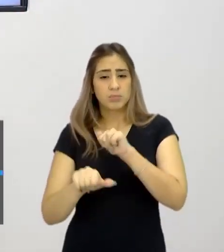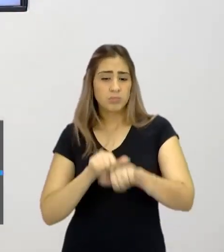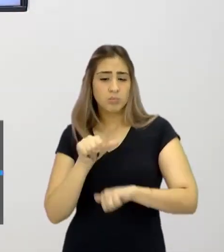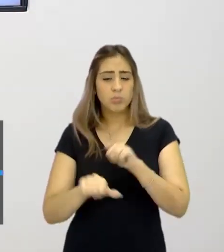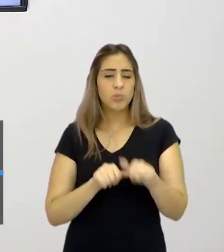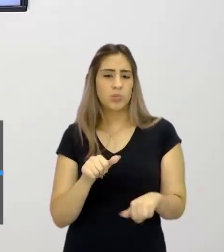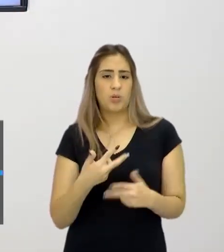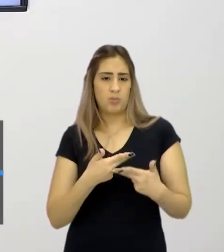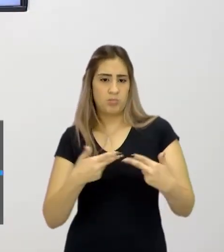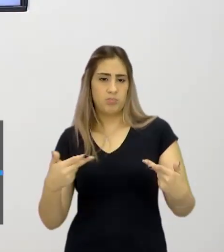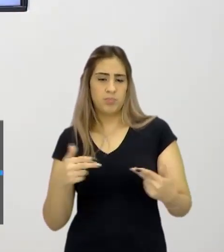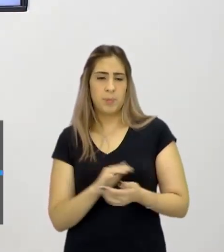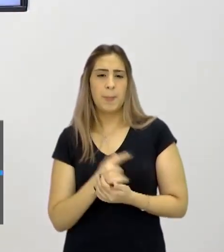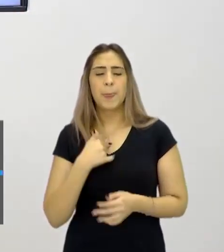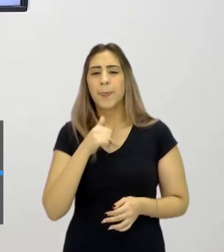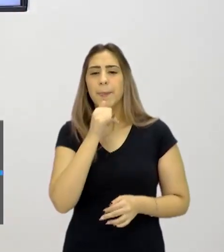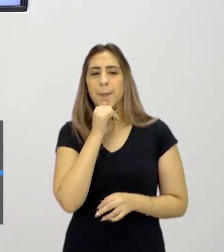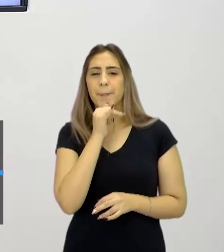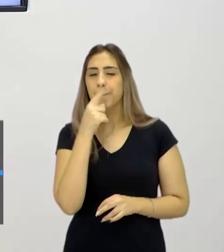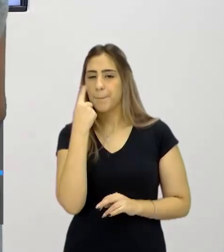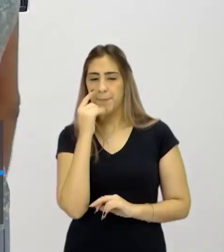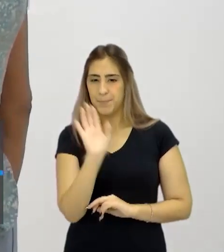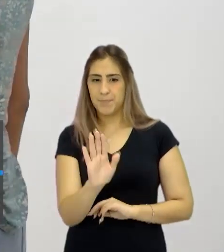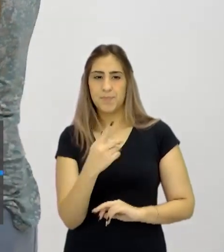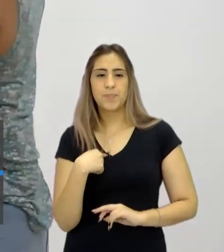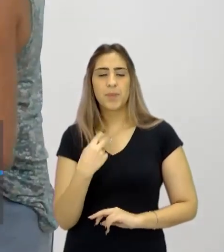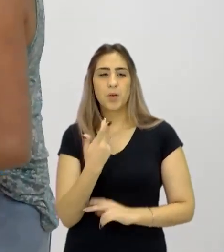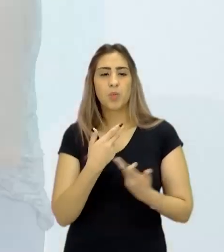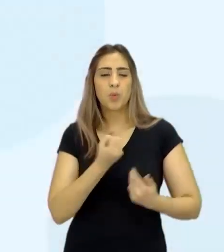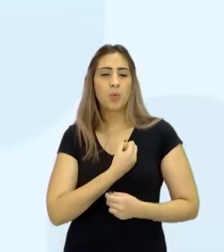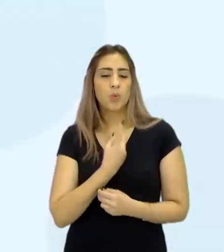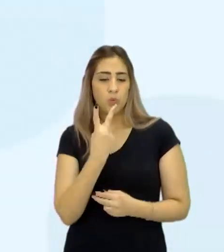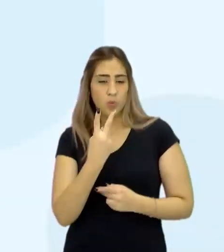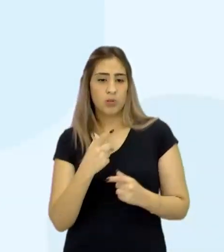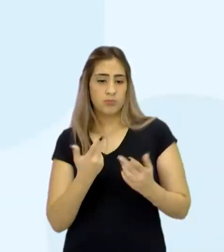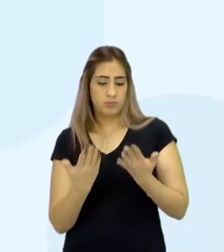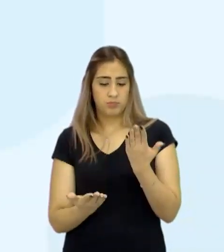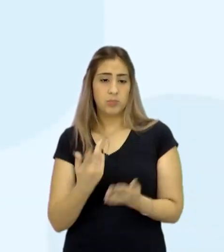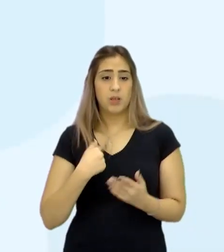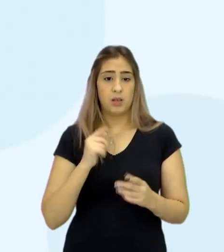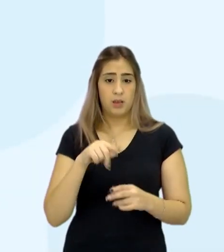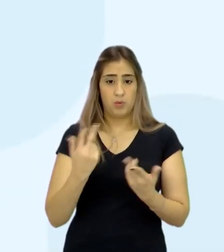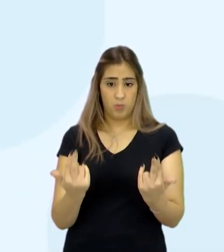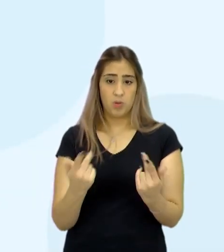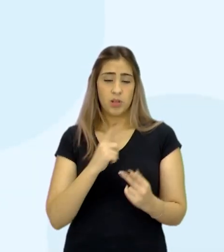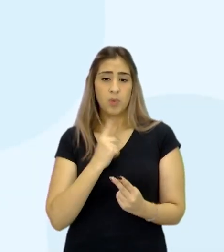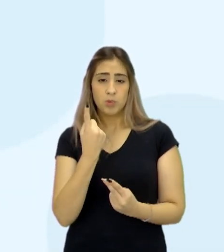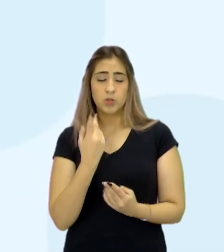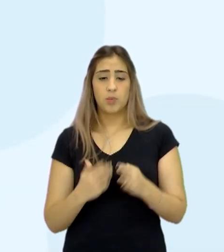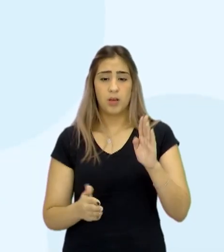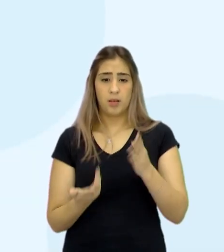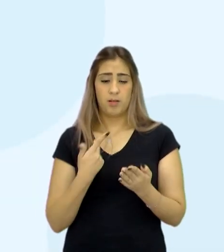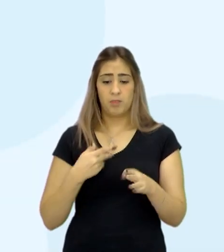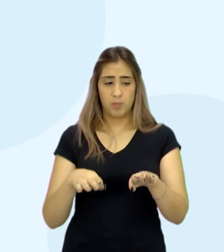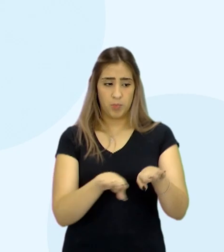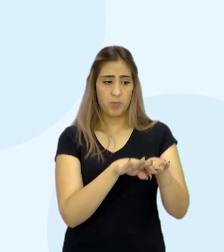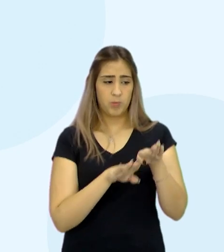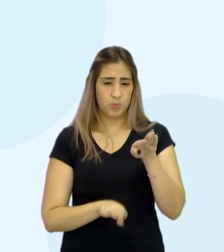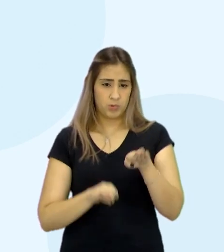mesma alteração. Eu vou dar um exemplo, olha aqui, ó. Quando duas grandezas são equivalentes, temos uma proporção. Duas razões,